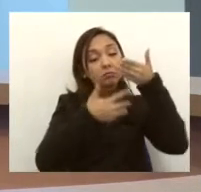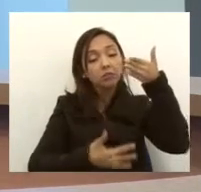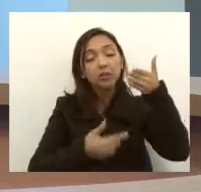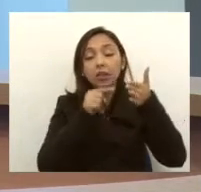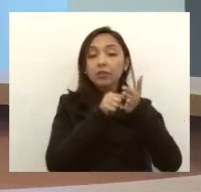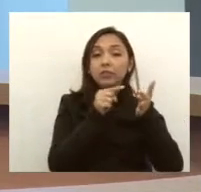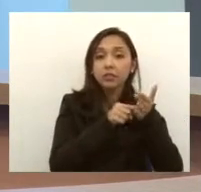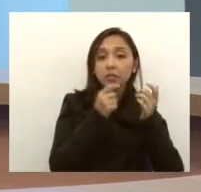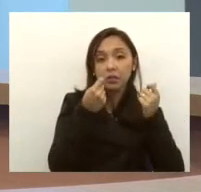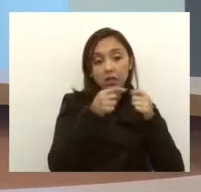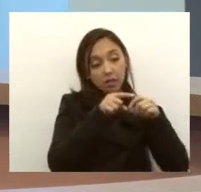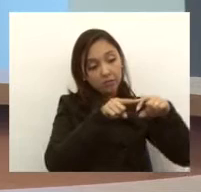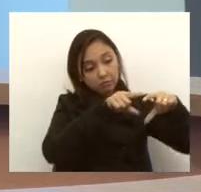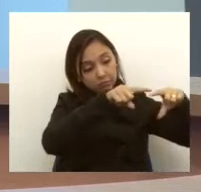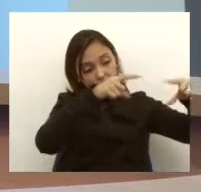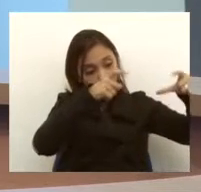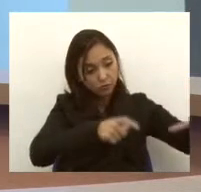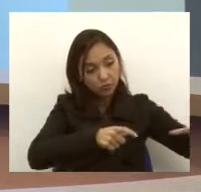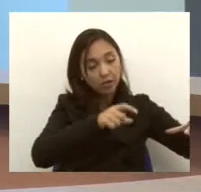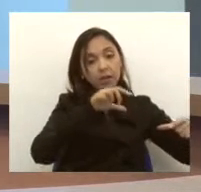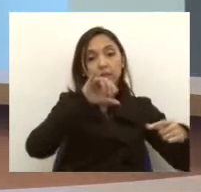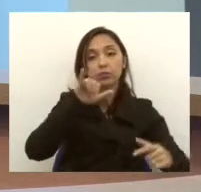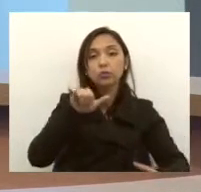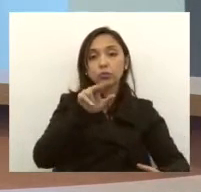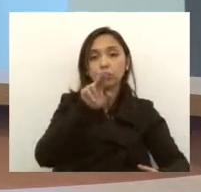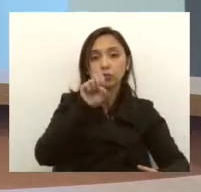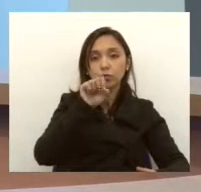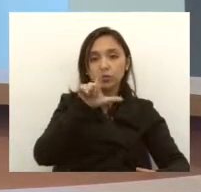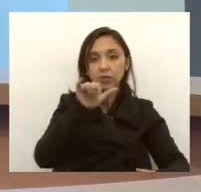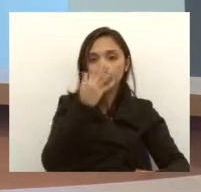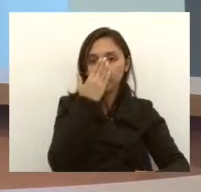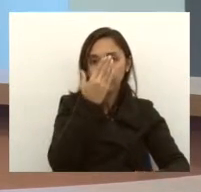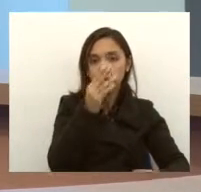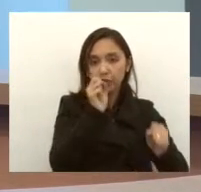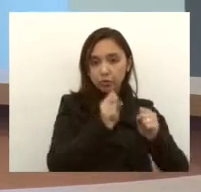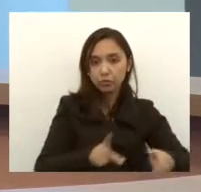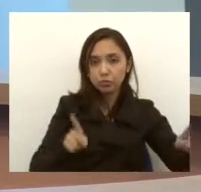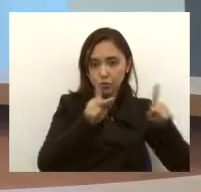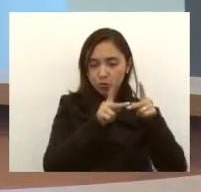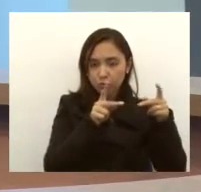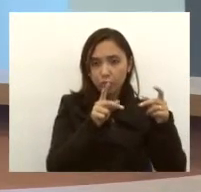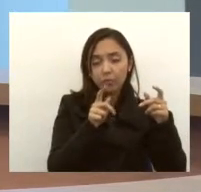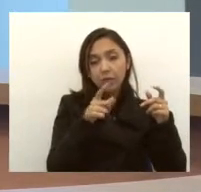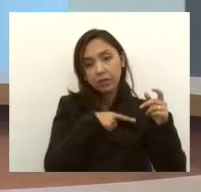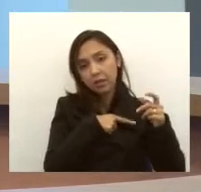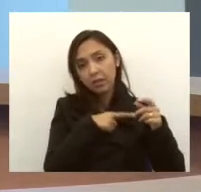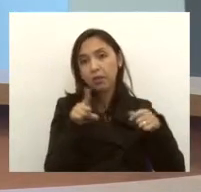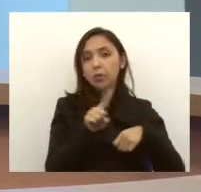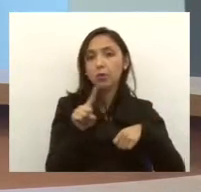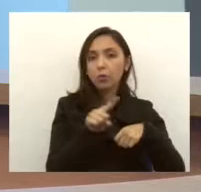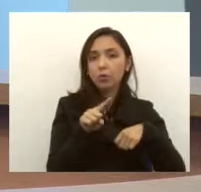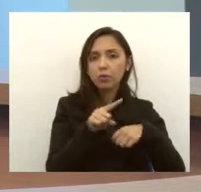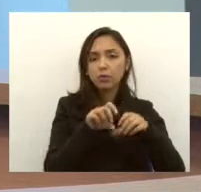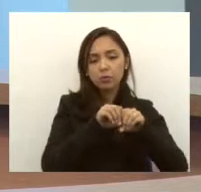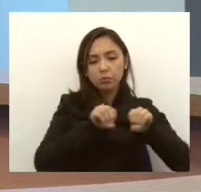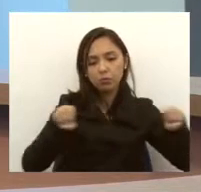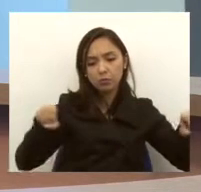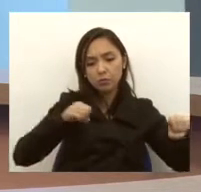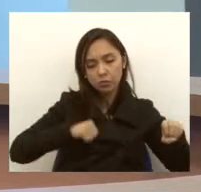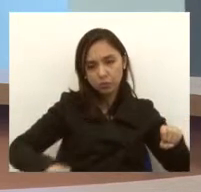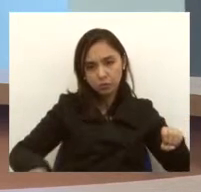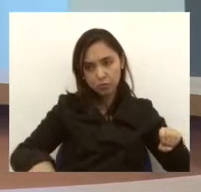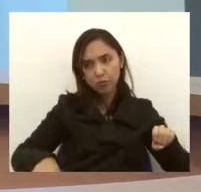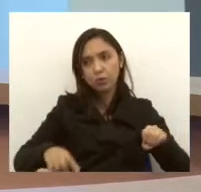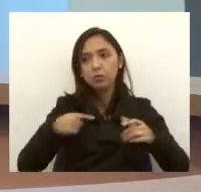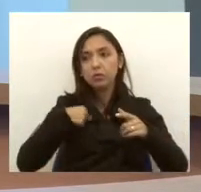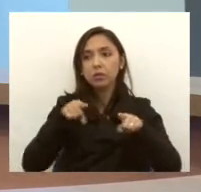se realmente nesse trecho da Juscelino Kubitschek, que é bem em frente ao shopping, se realmente tem ou não o esgoto ali naquela área. Também